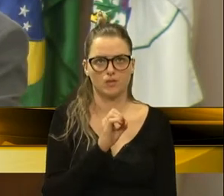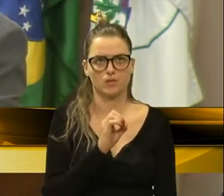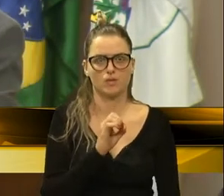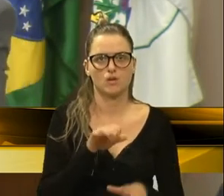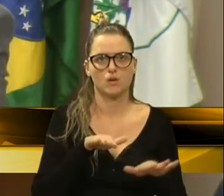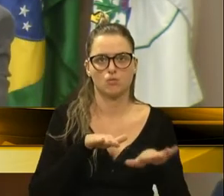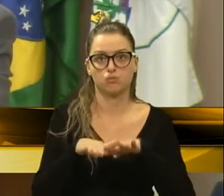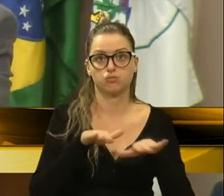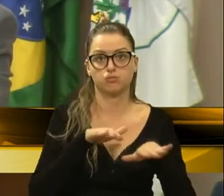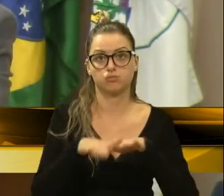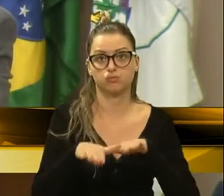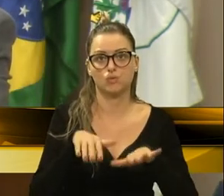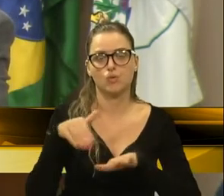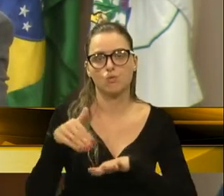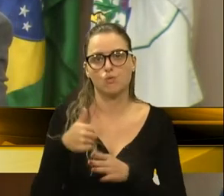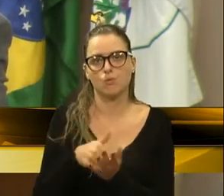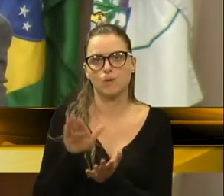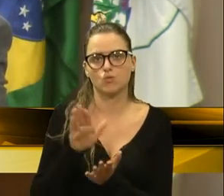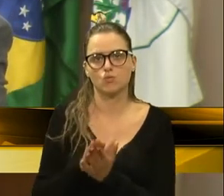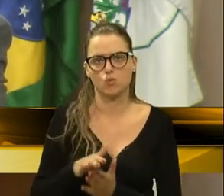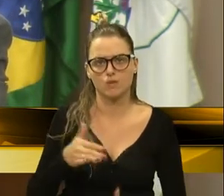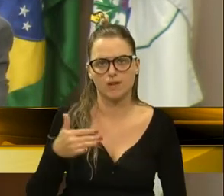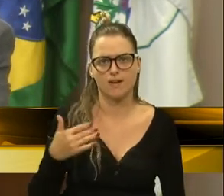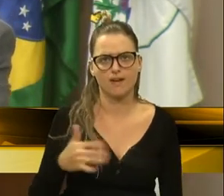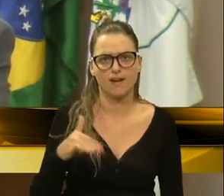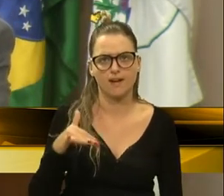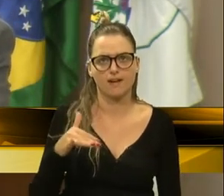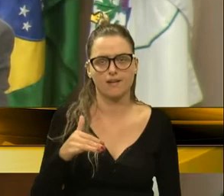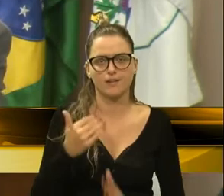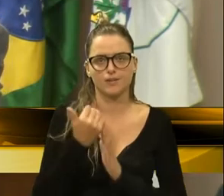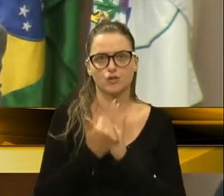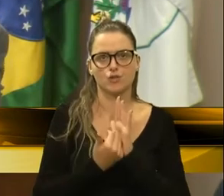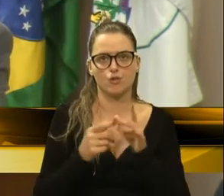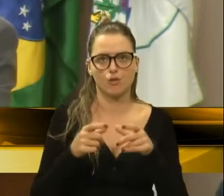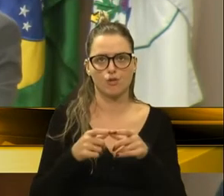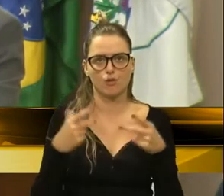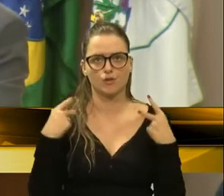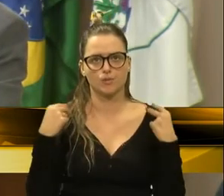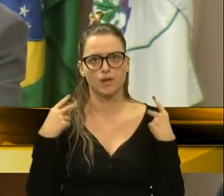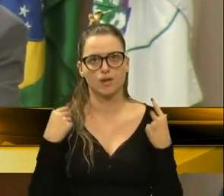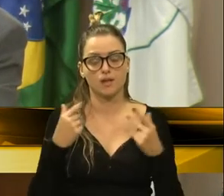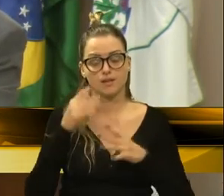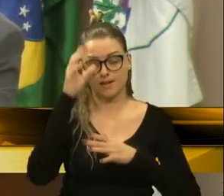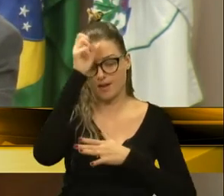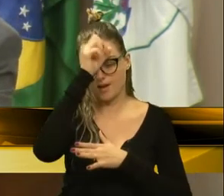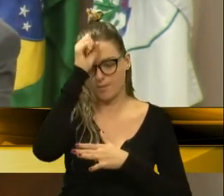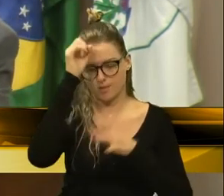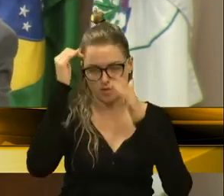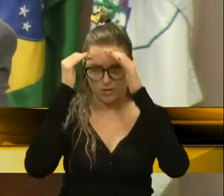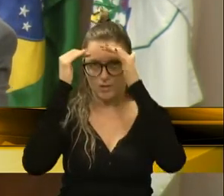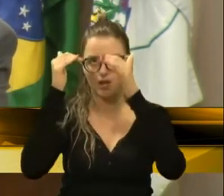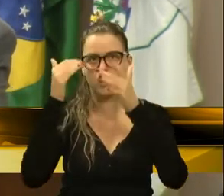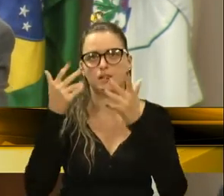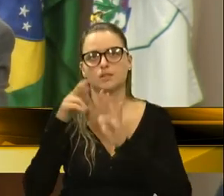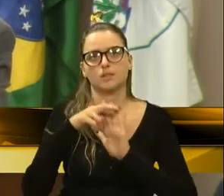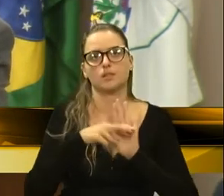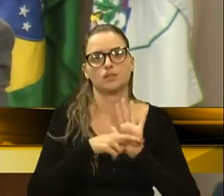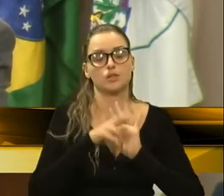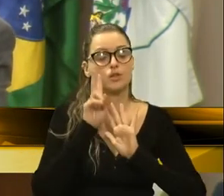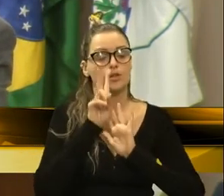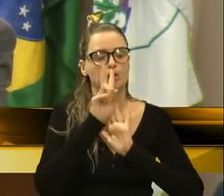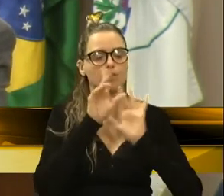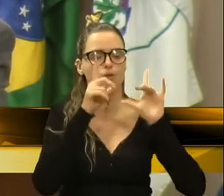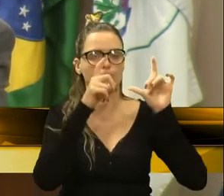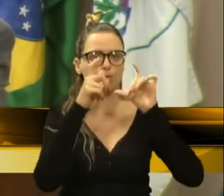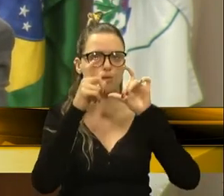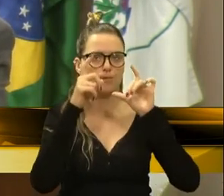Aí, quando leva uma multa pesada, pontos na carteira, perde a carteira, ele aprende a andar devagar e respeitar. e observar as placas de